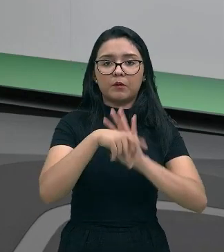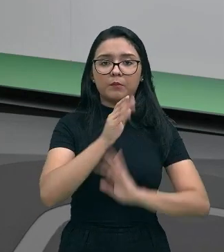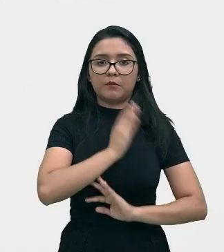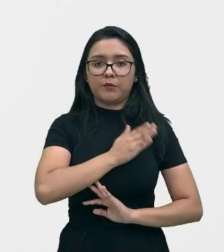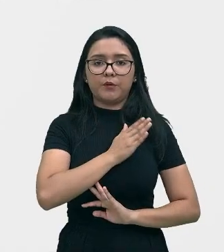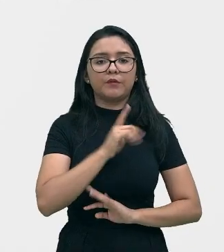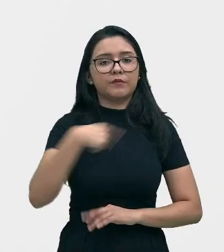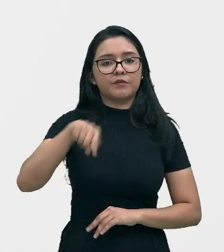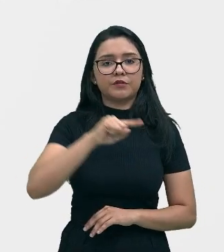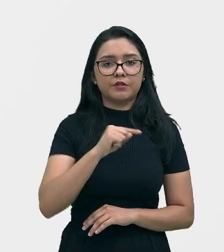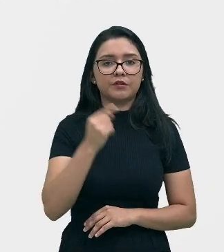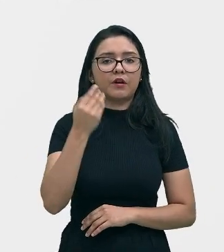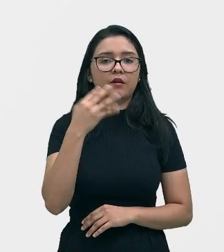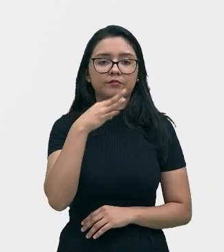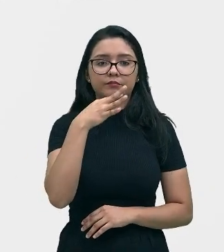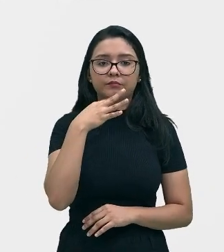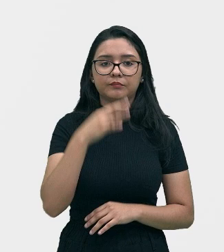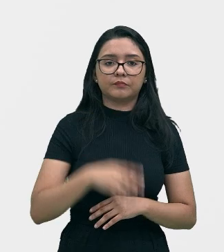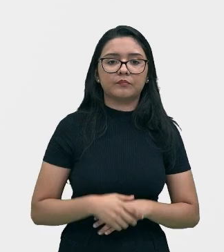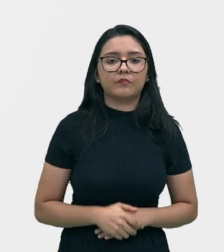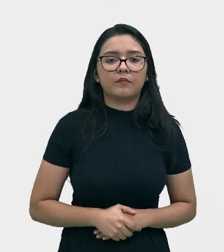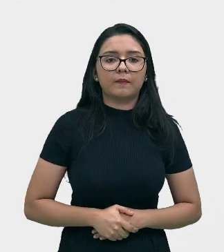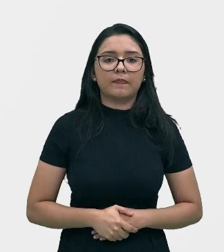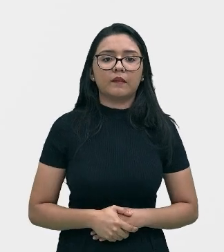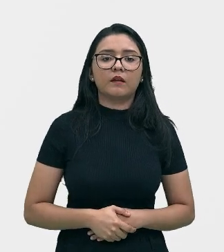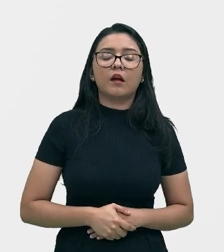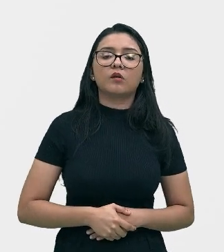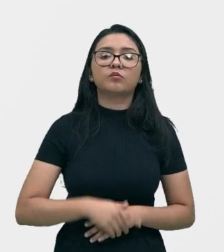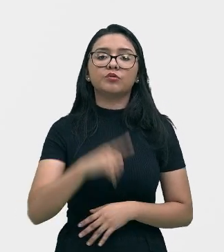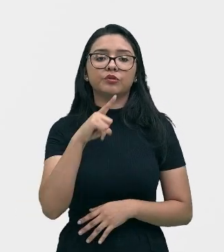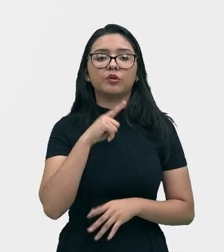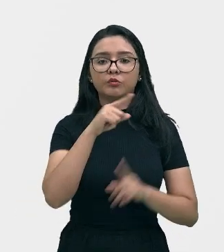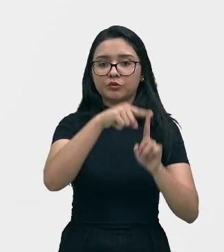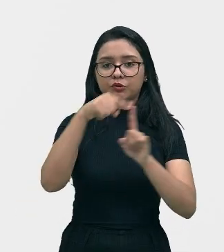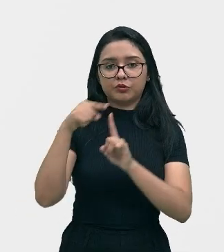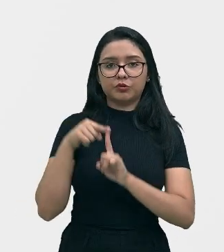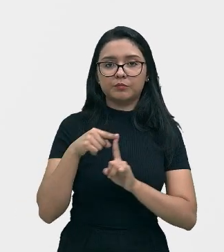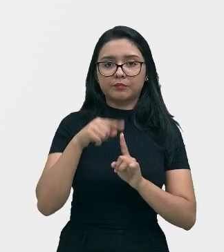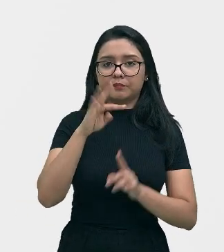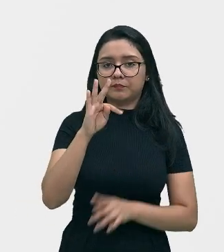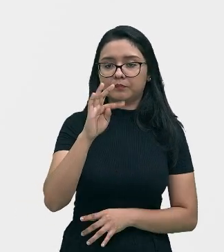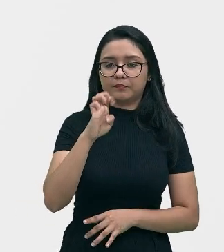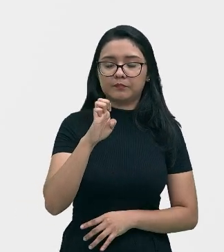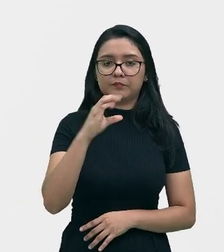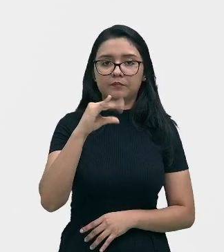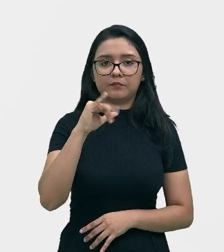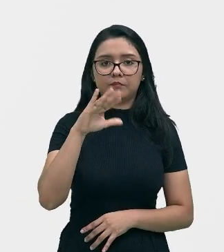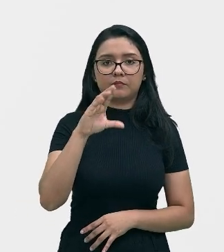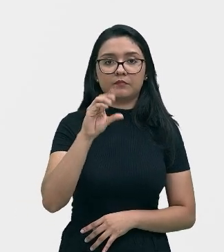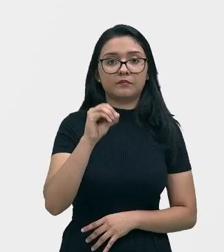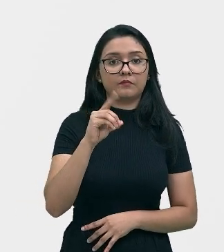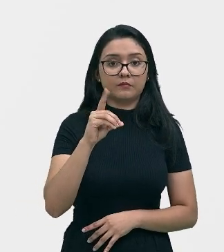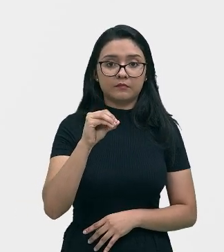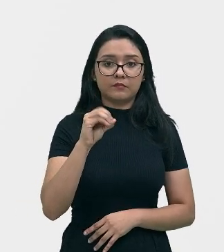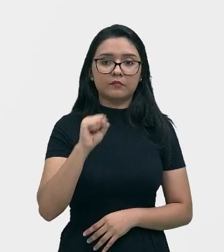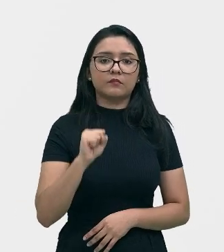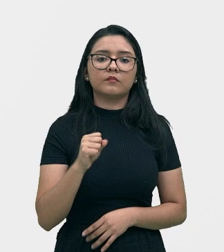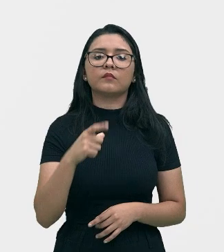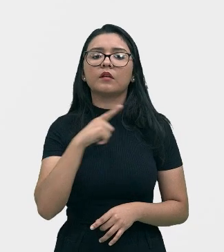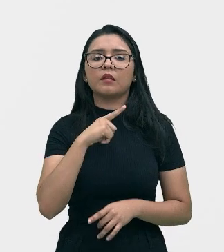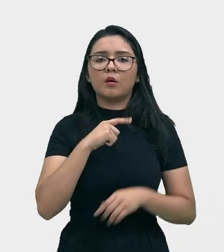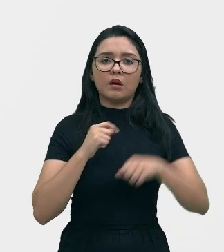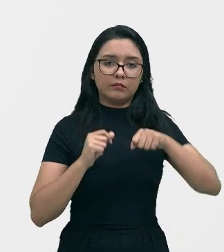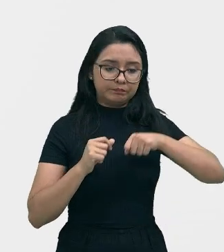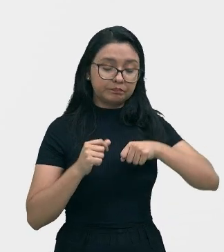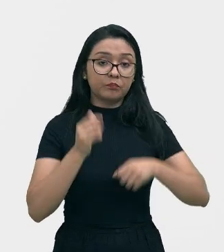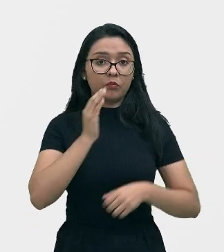viu, mas a gente vai falar um pouquinho mais, olha só, sobre os tecidos. A gente tem aí o pericárdio, né? Que é uma